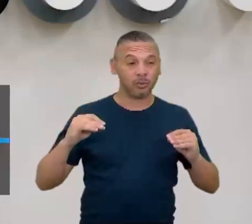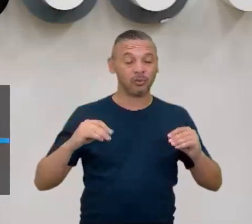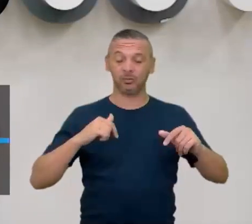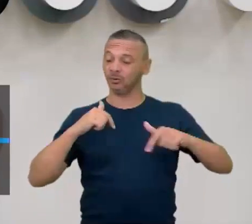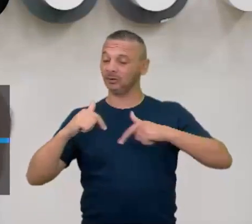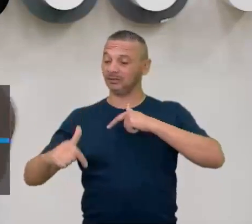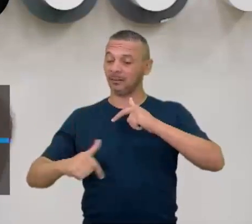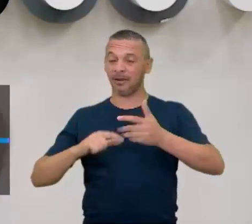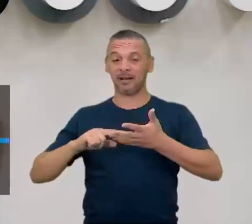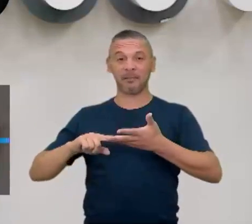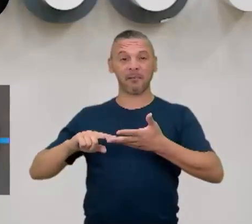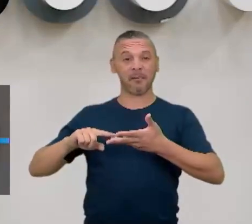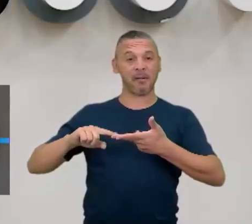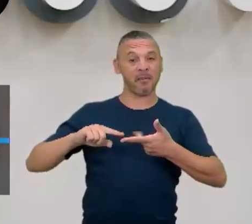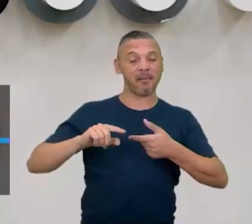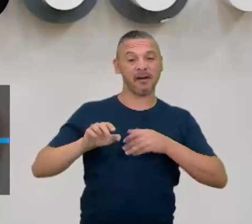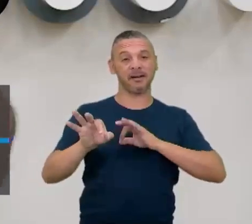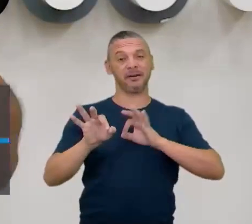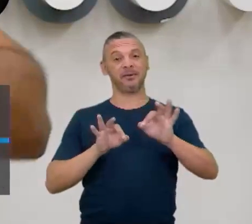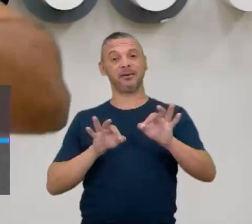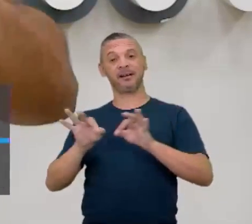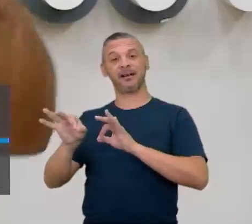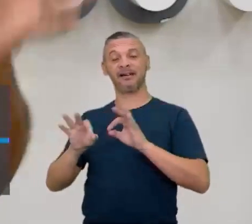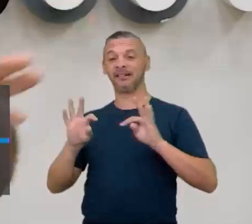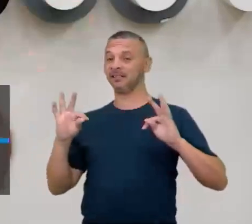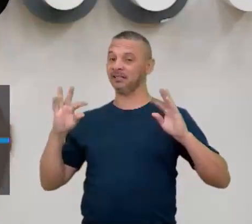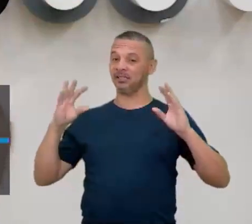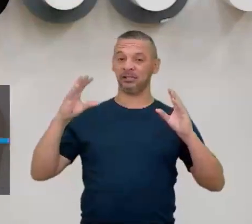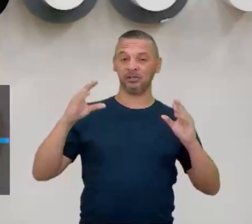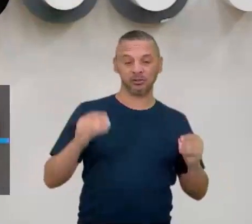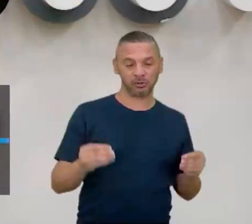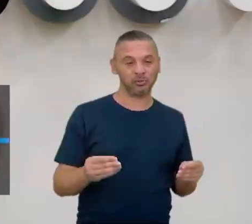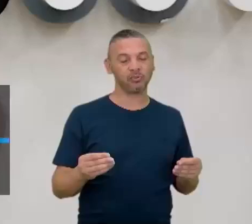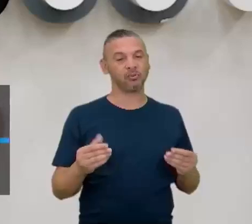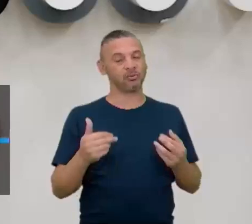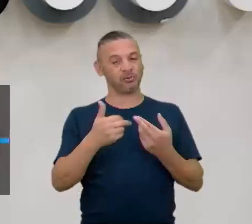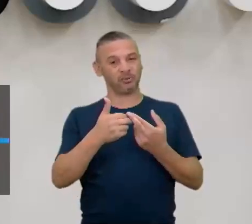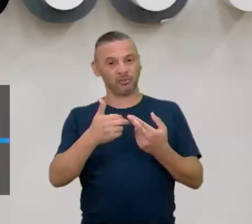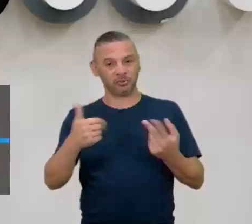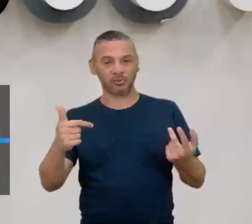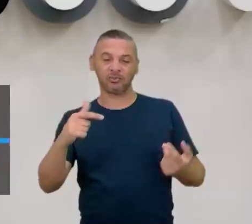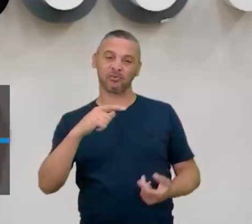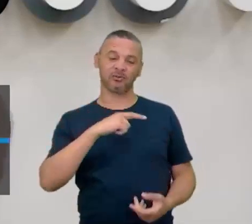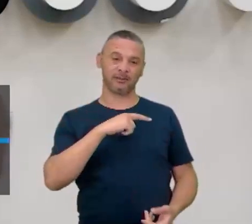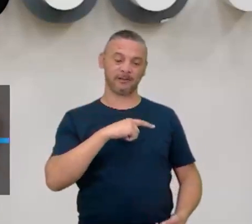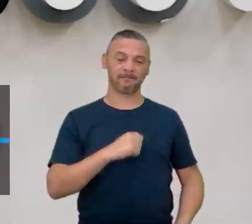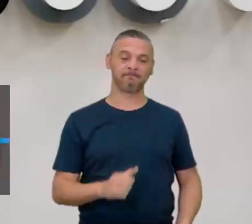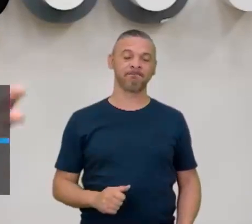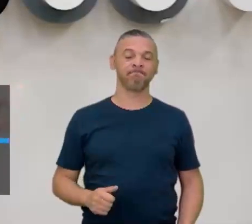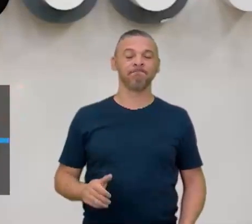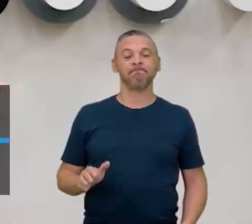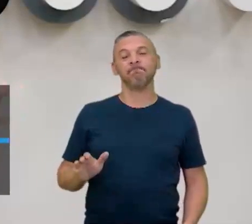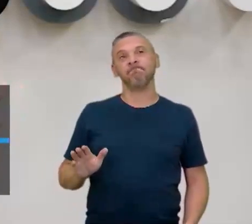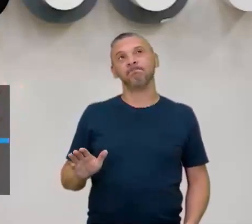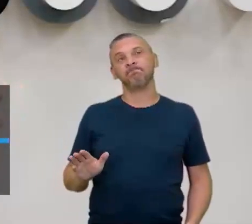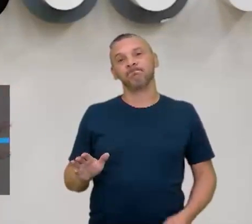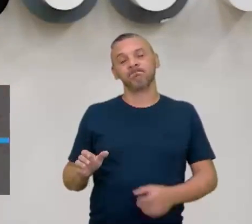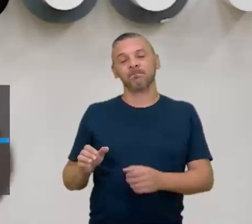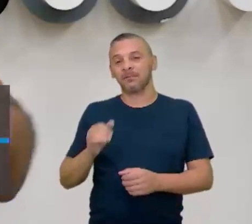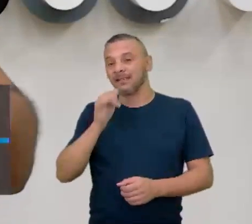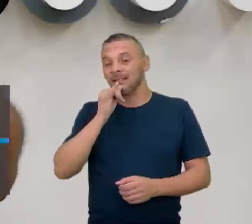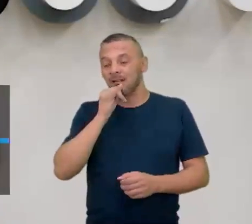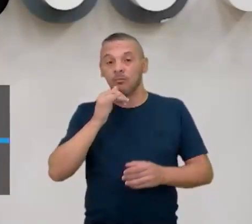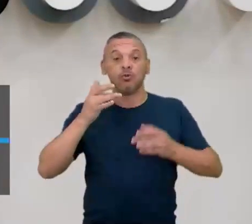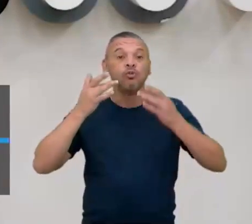Ele trabalha desde como adericista, figurinista, ele acaba fazendo tudo. Mas quando você está numa produção